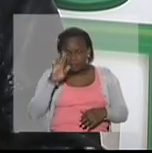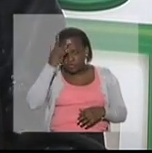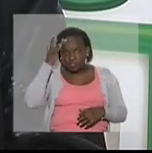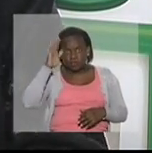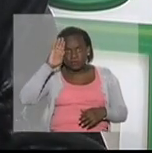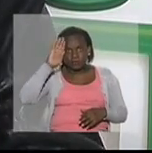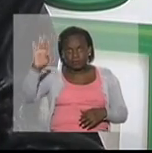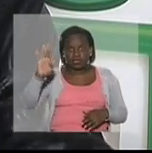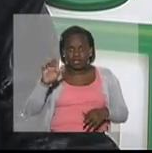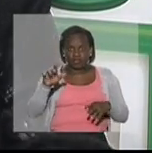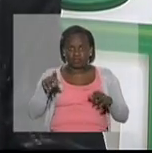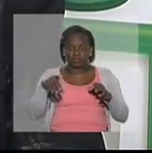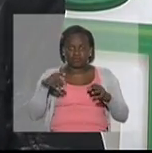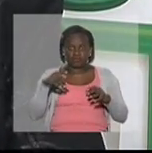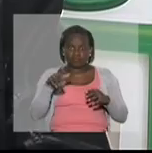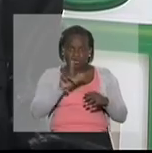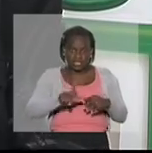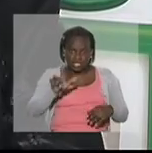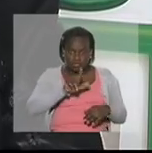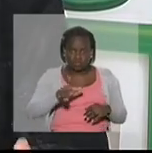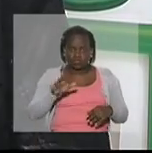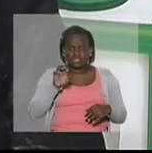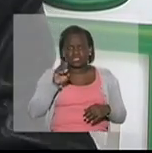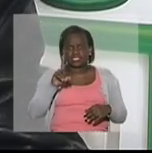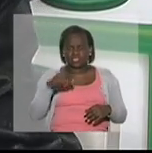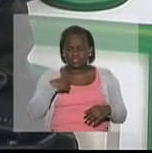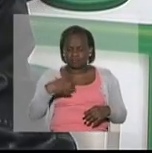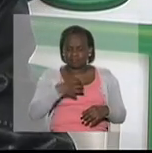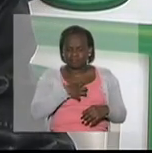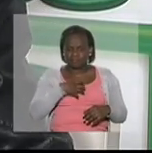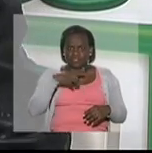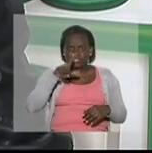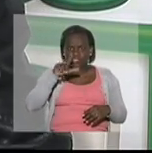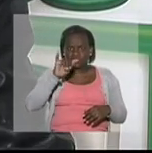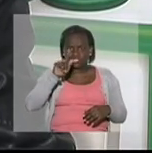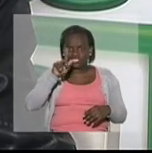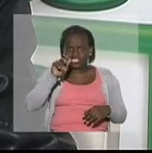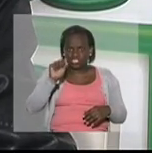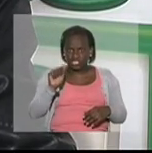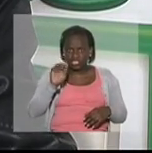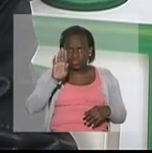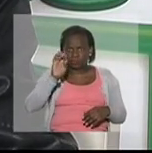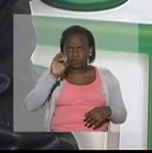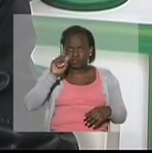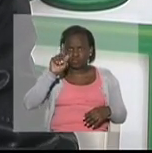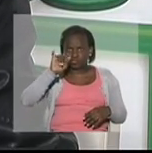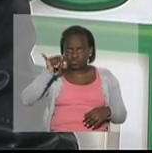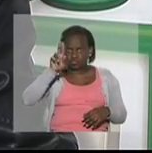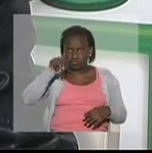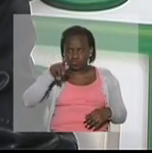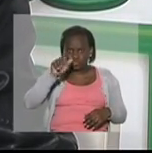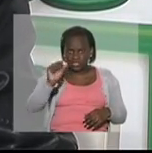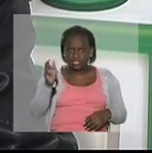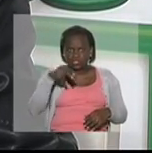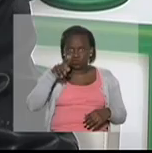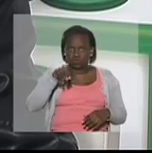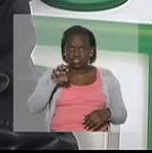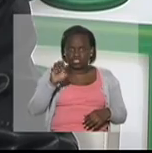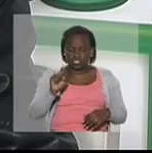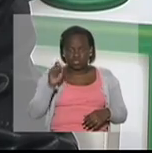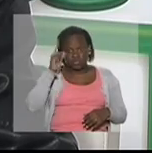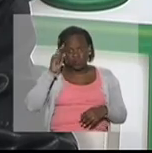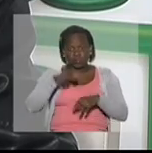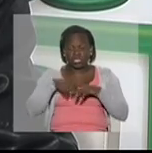Ela é a pessoa que, em termos de literatura, já muito cedo me impactou, a Lígia Bojunga Nunes. Eu comecei, não sei se